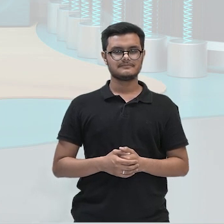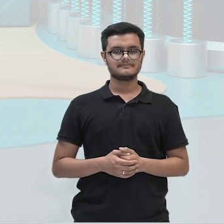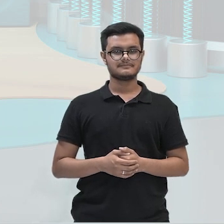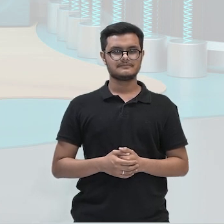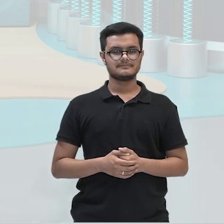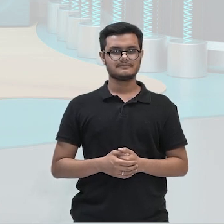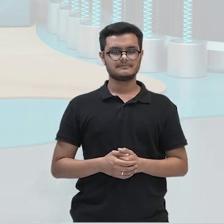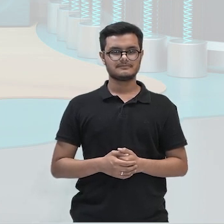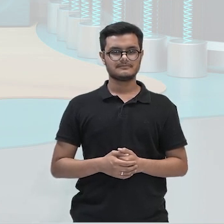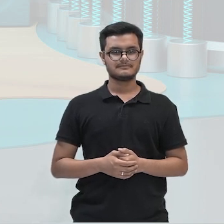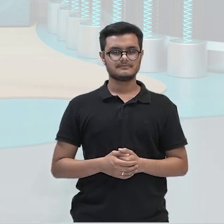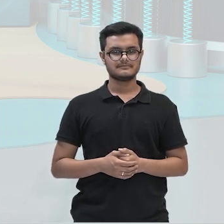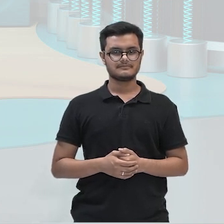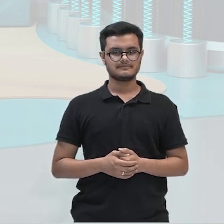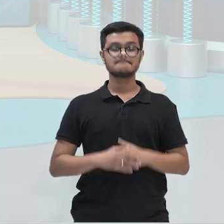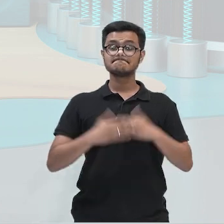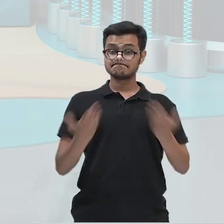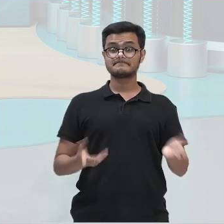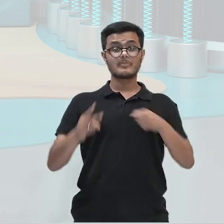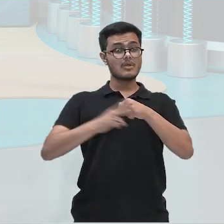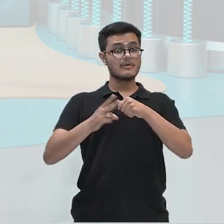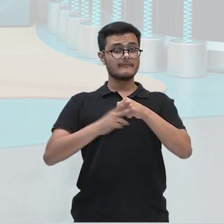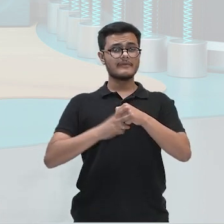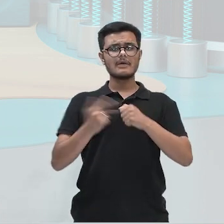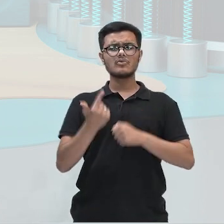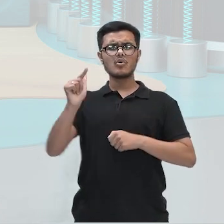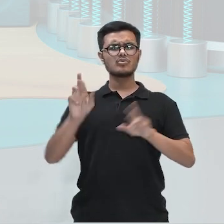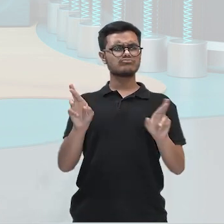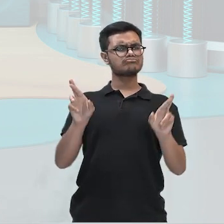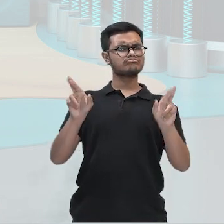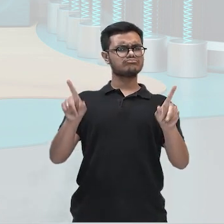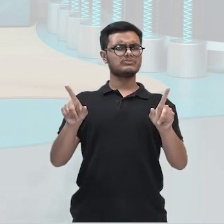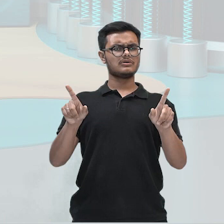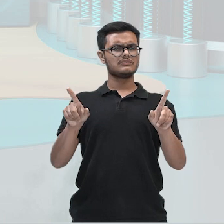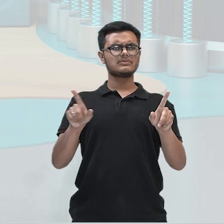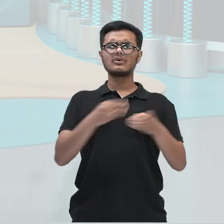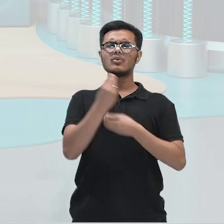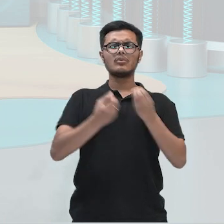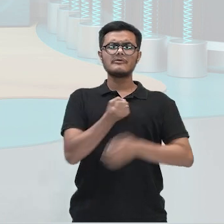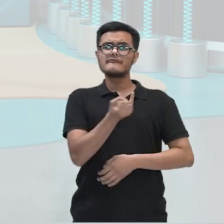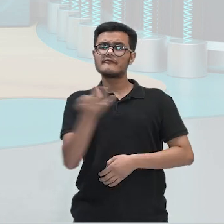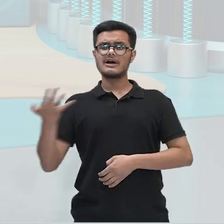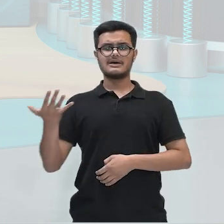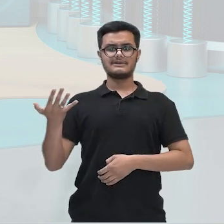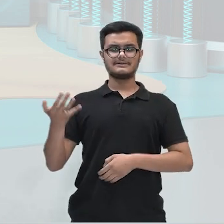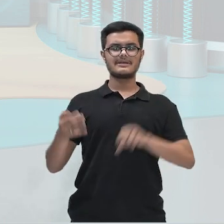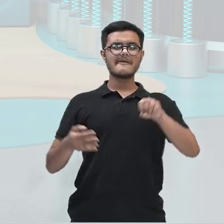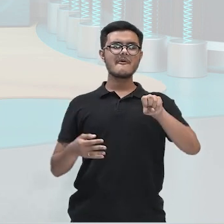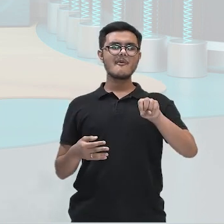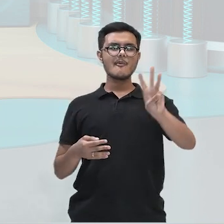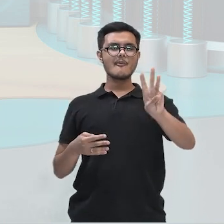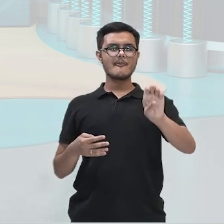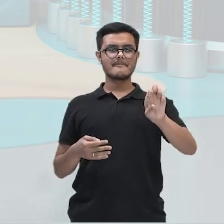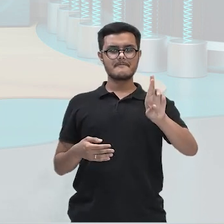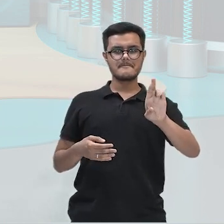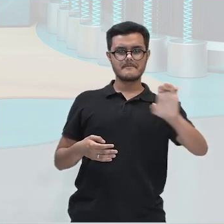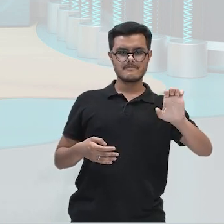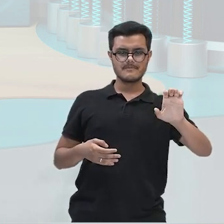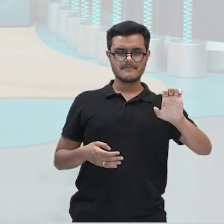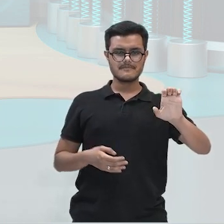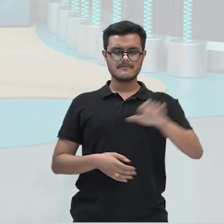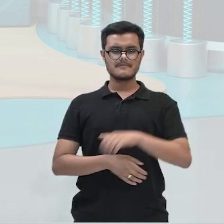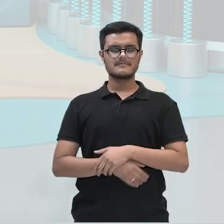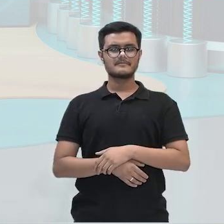Ainda o verbo to be, ele tem uma outra forma. No caso aqui, essa forma é do plural, que é were,